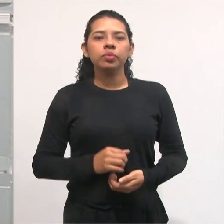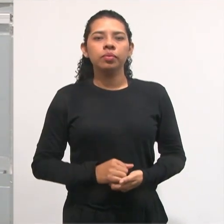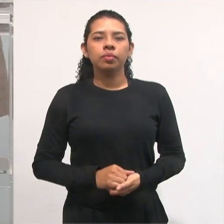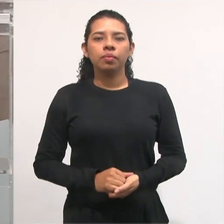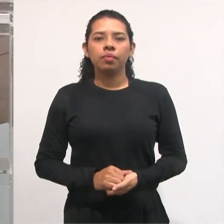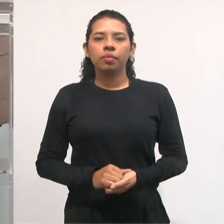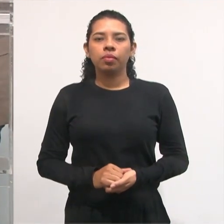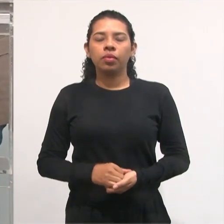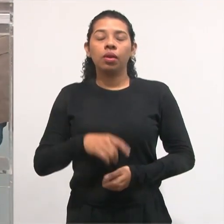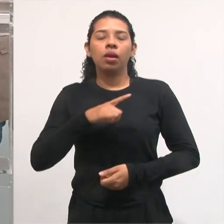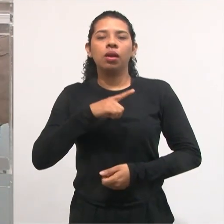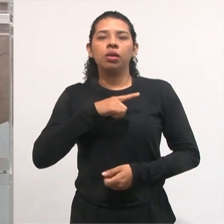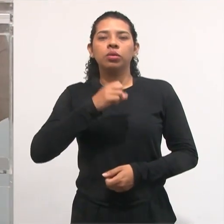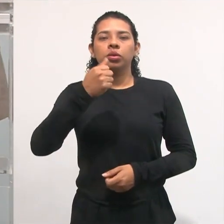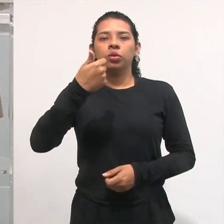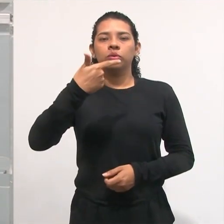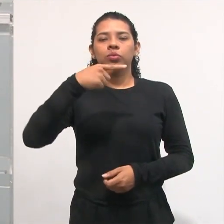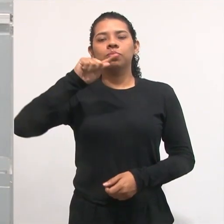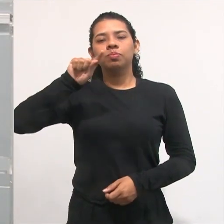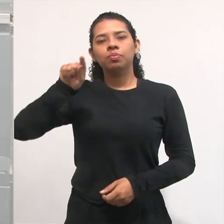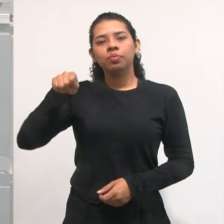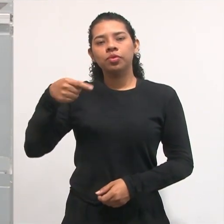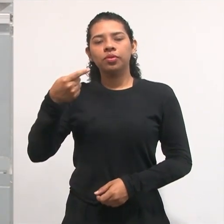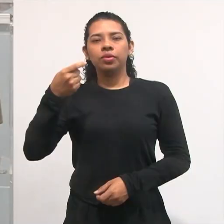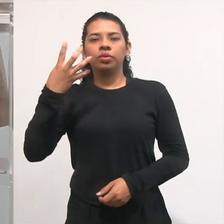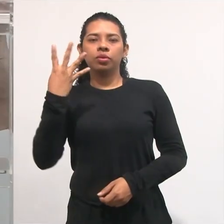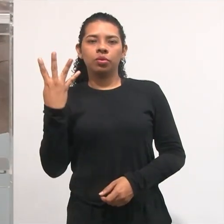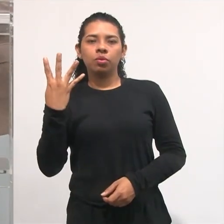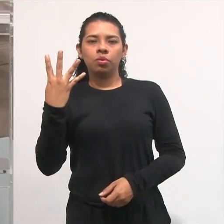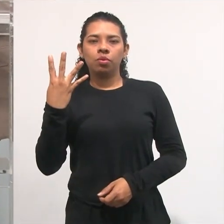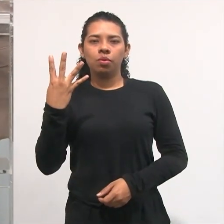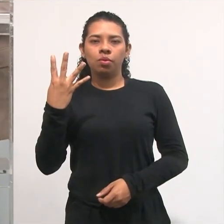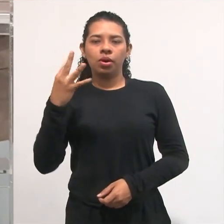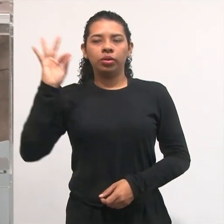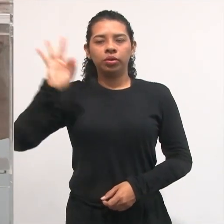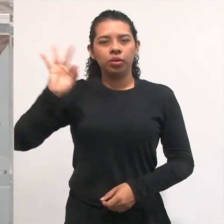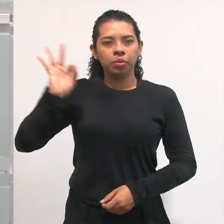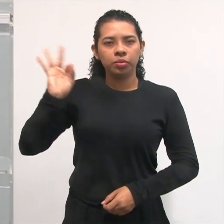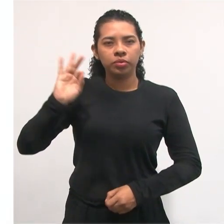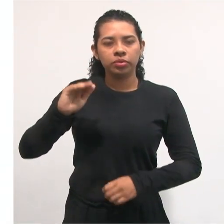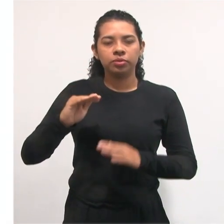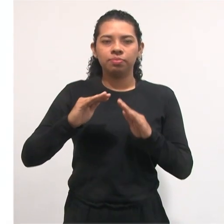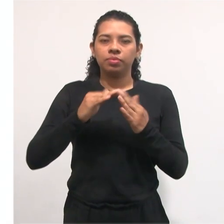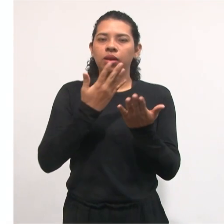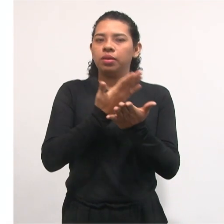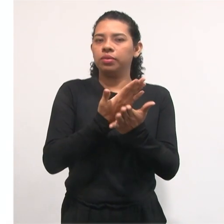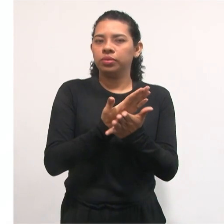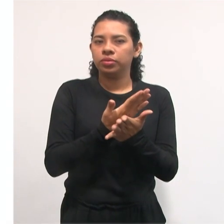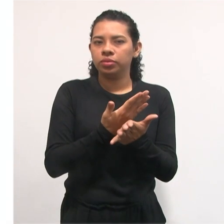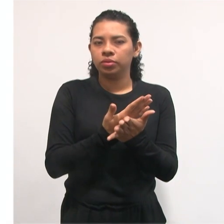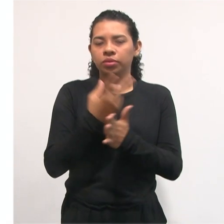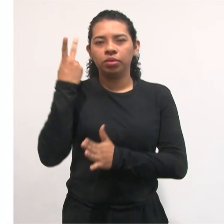ele ao longo dos dados coletados, como nesse exemplo aqui, veja só. Então a gente distribui,